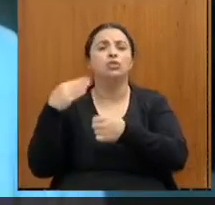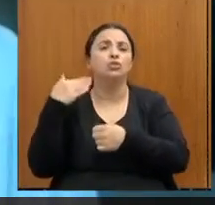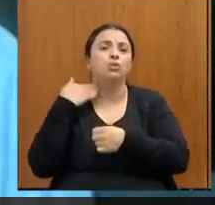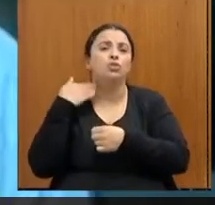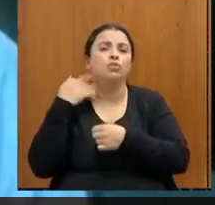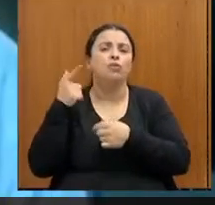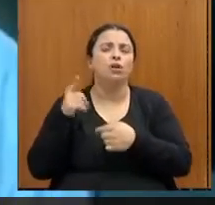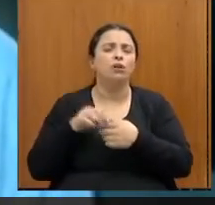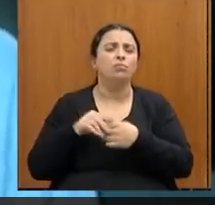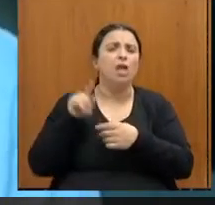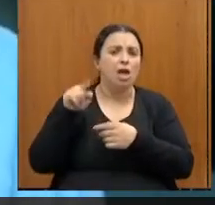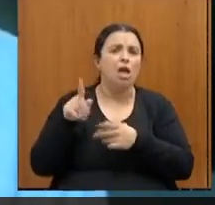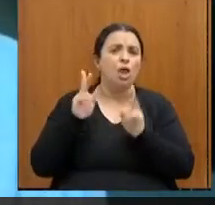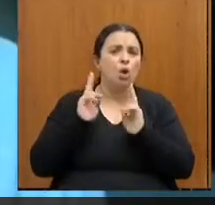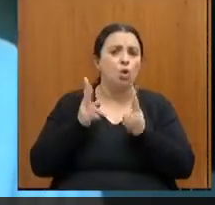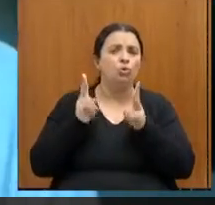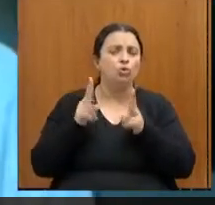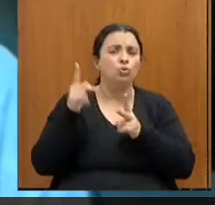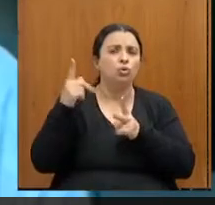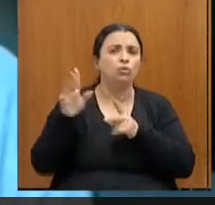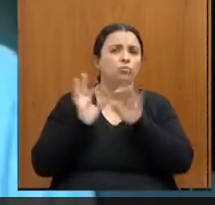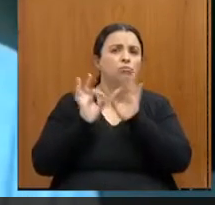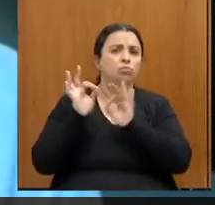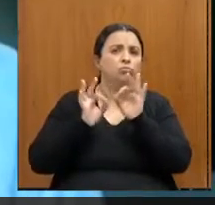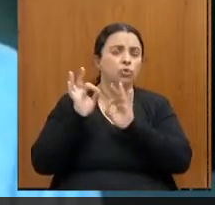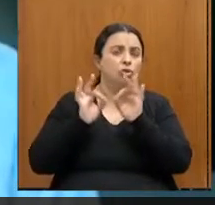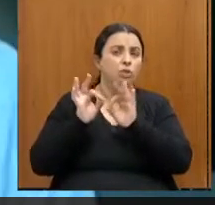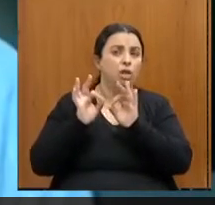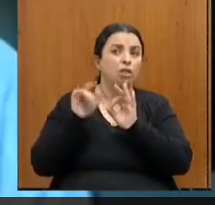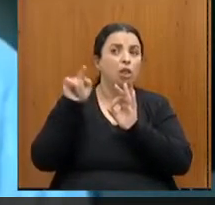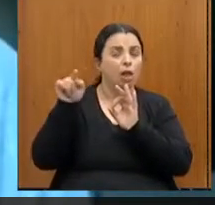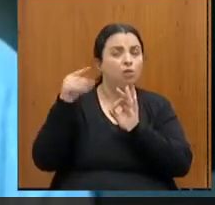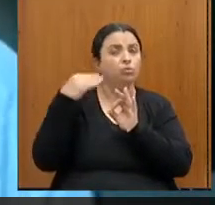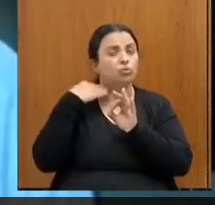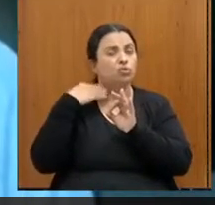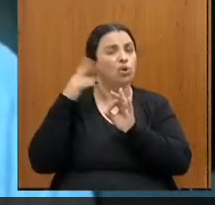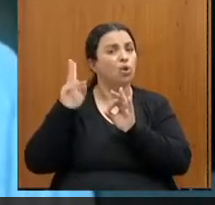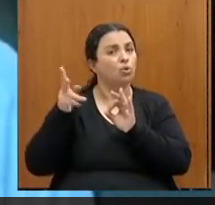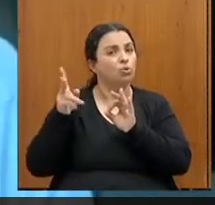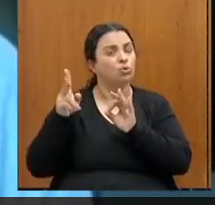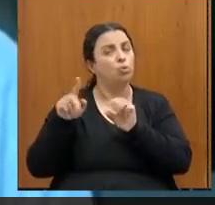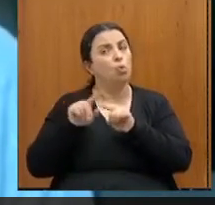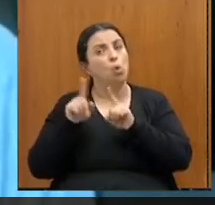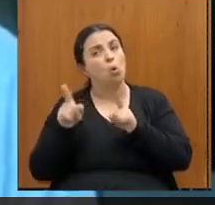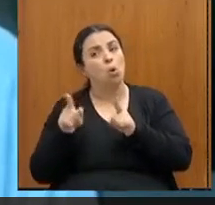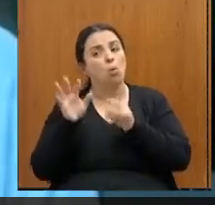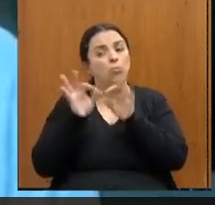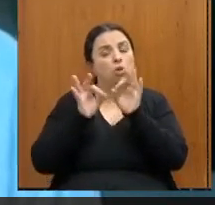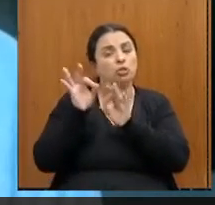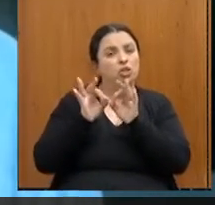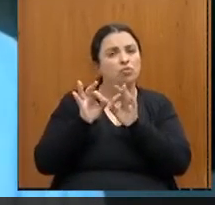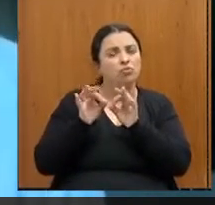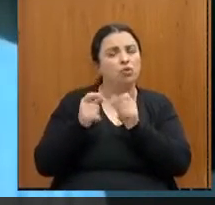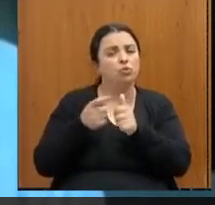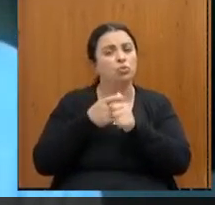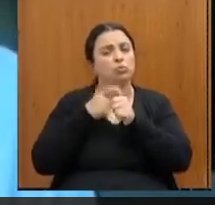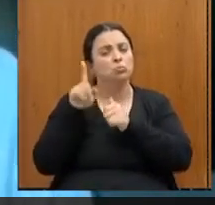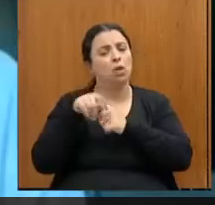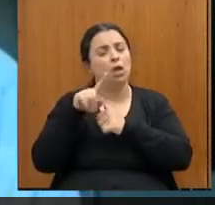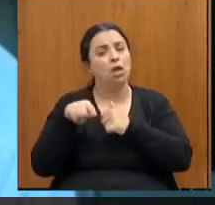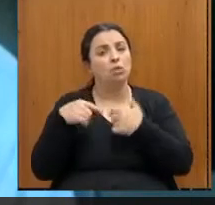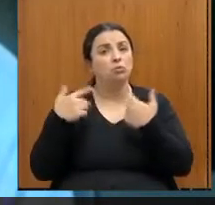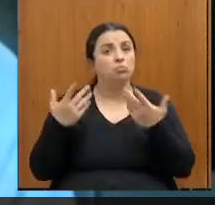está tocando o seu projeto na região de Juiz de Fora esse projeto ele foi suspenso eu queria só uma